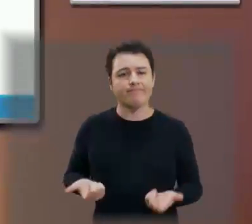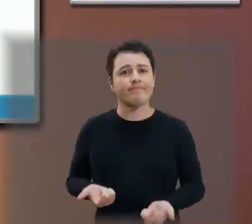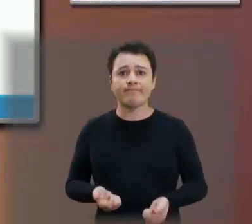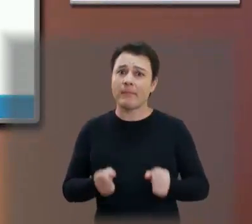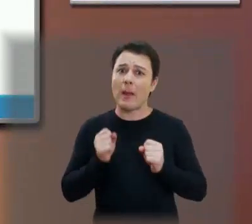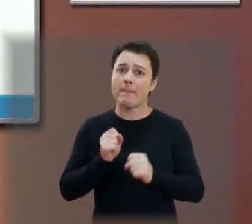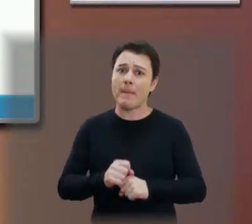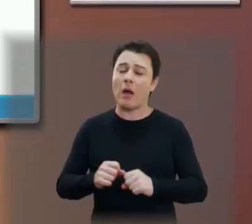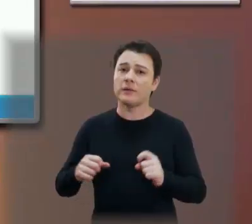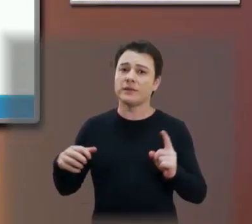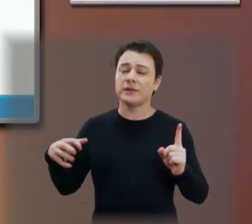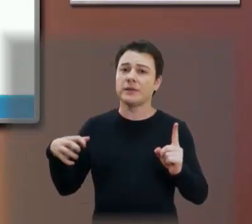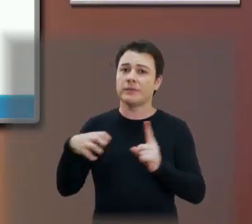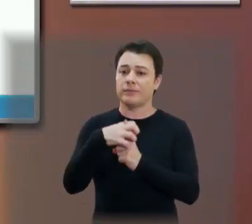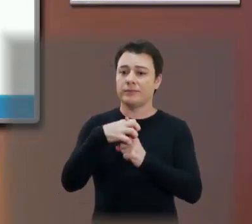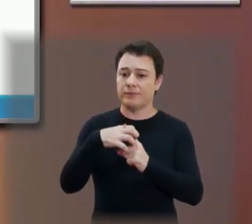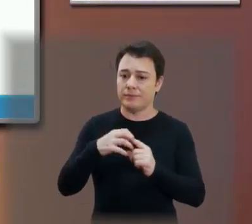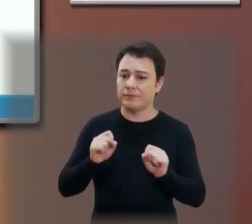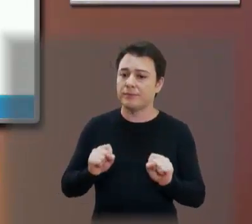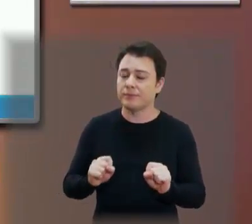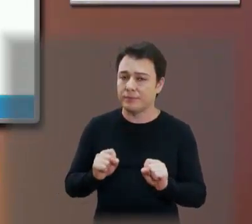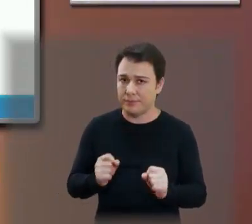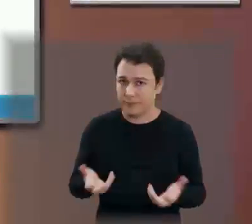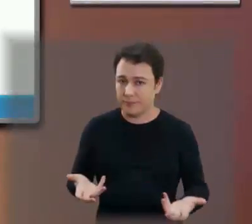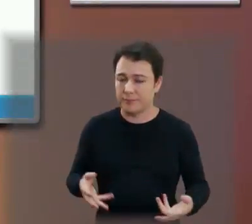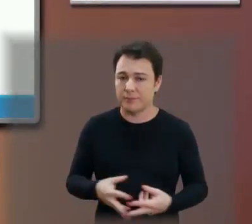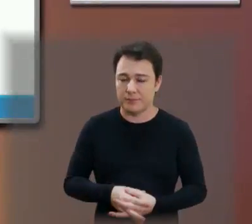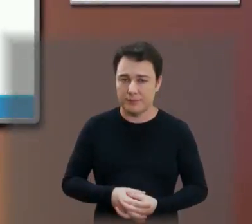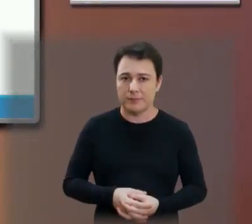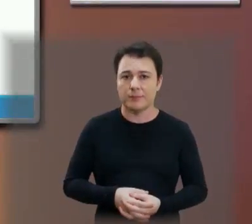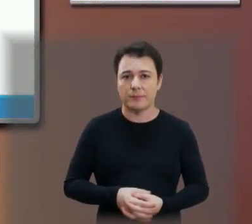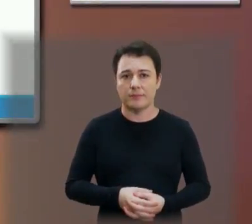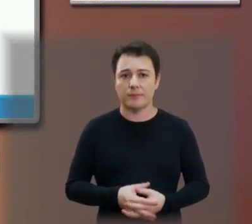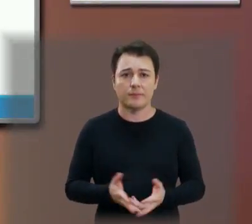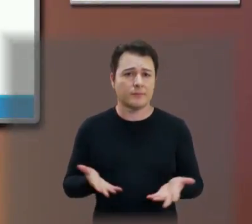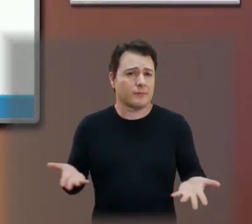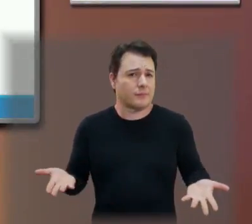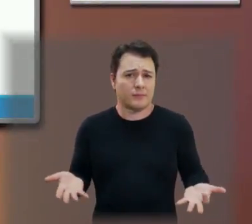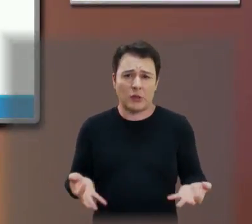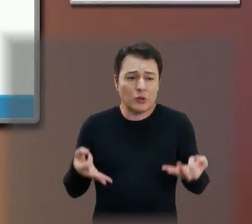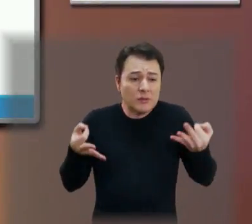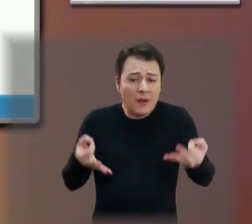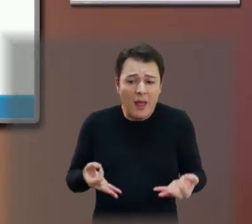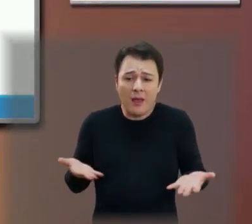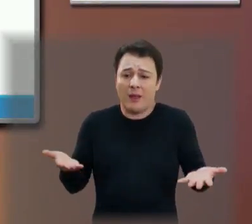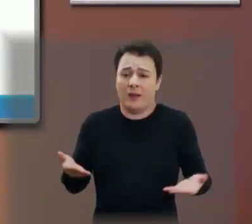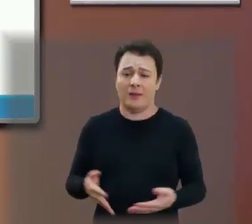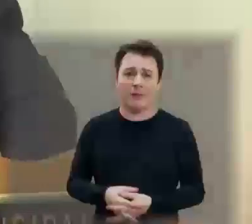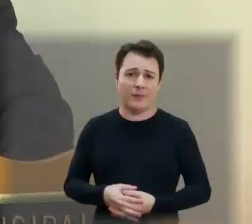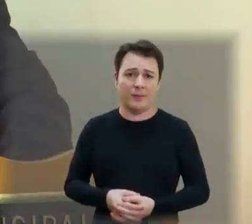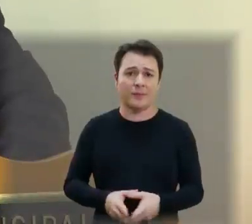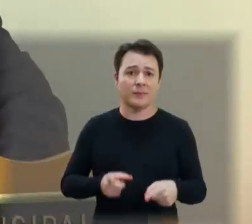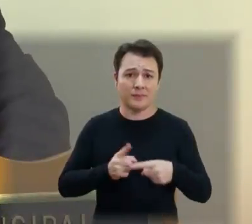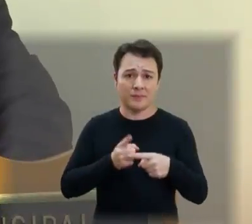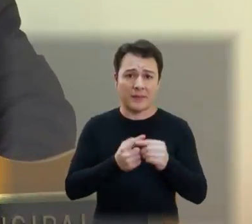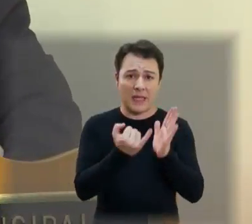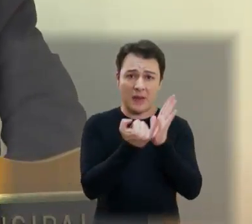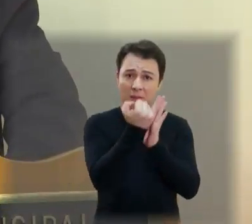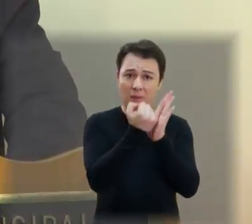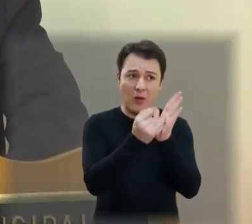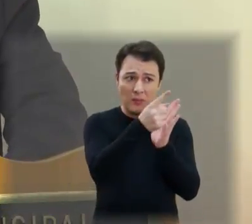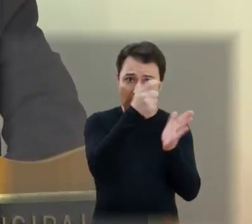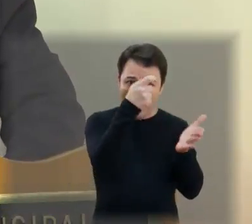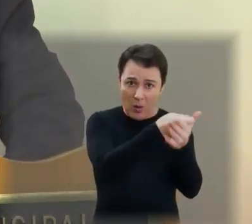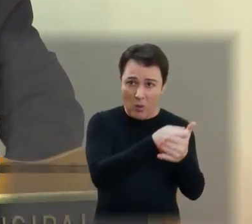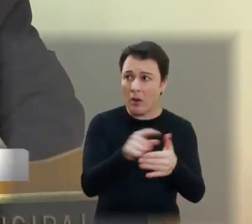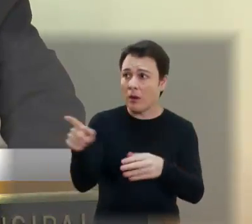causar acidente bem, bem grave por causa disso. Então, mais nada justo é o que nós falamos aqui, que o mesmo imposto que aqueles moradores lá